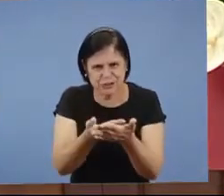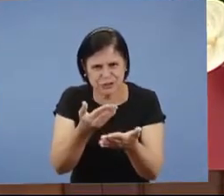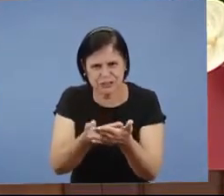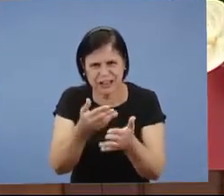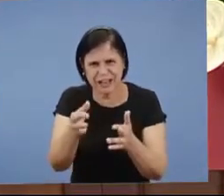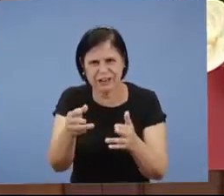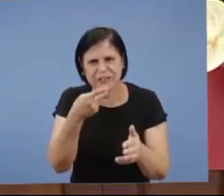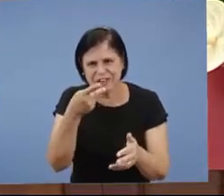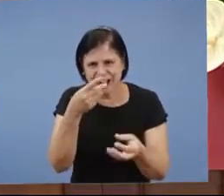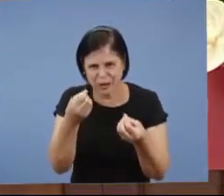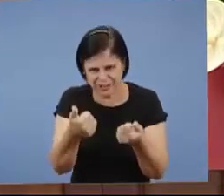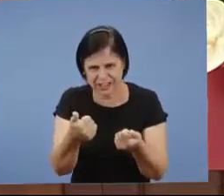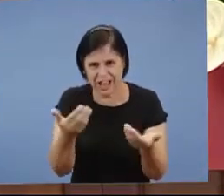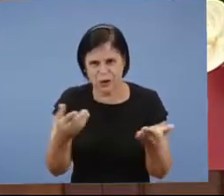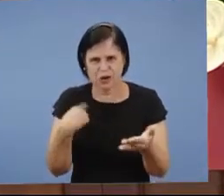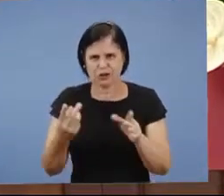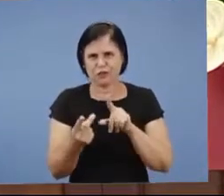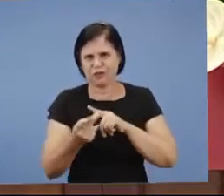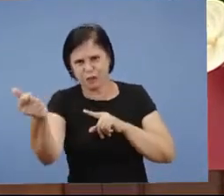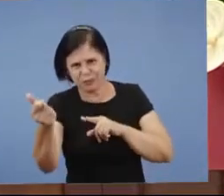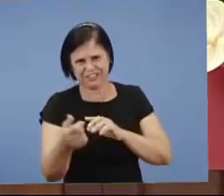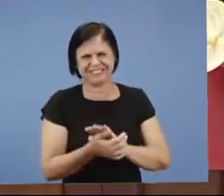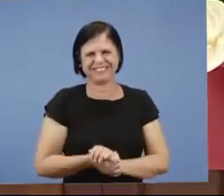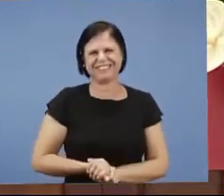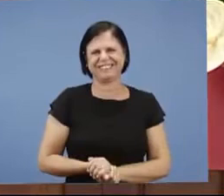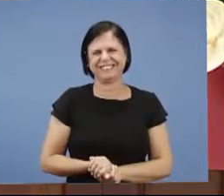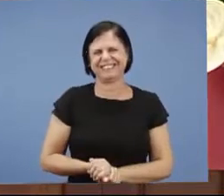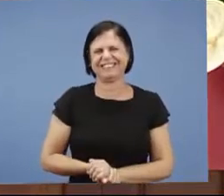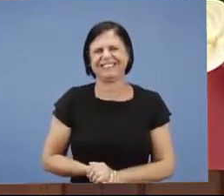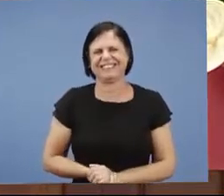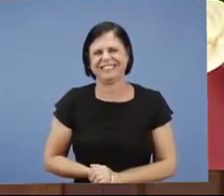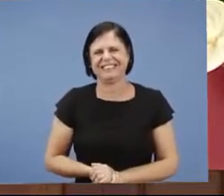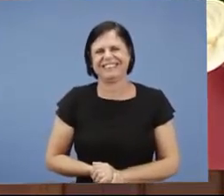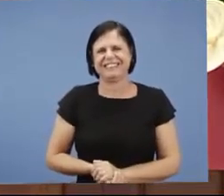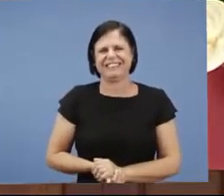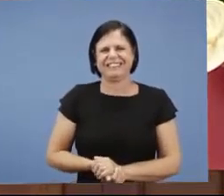Vamos pegar um aqui, do nosso grupo aqui, eu vou até indicar.